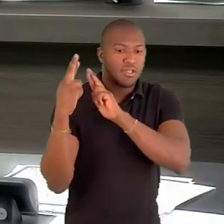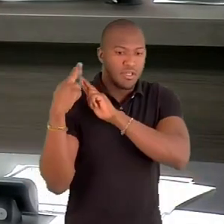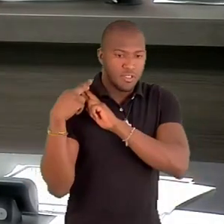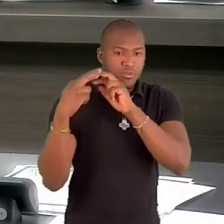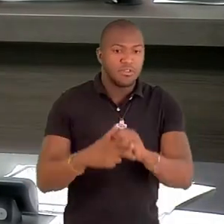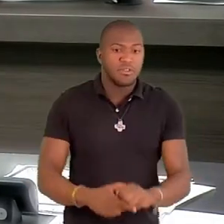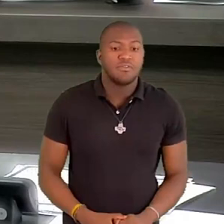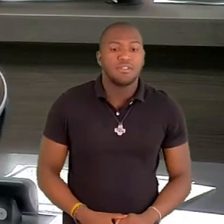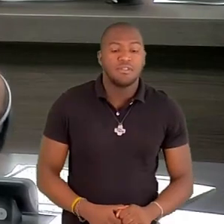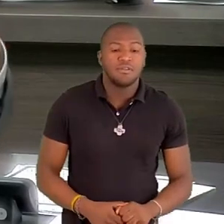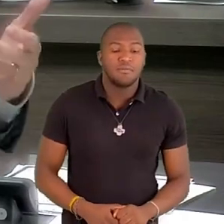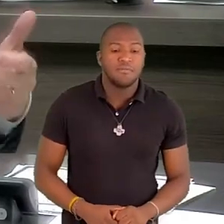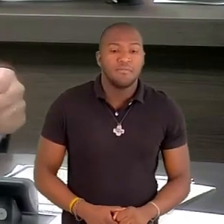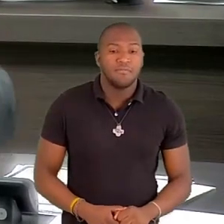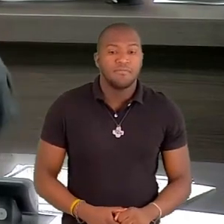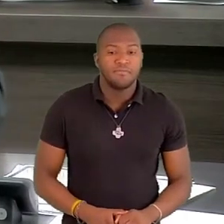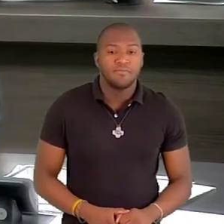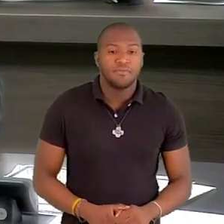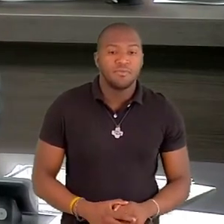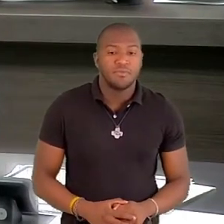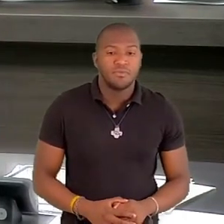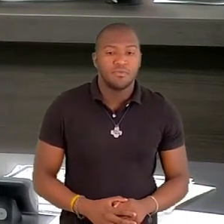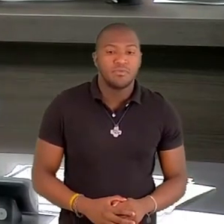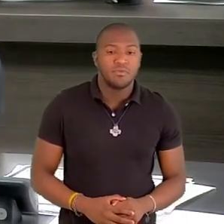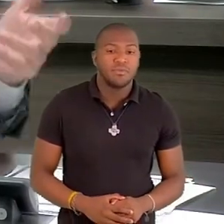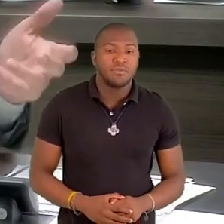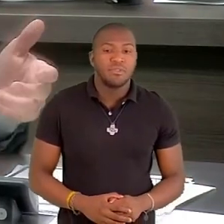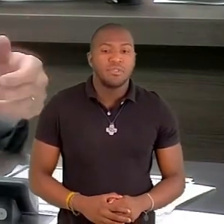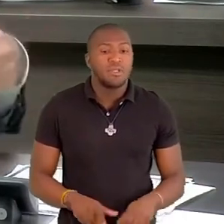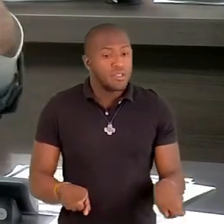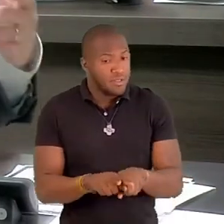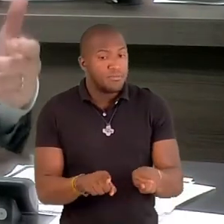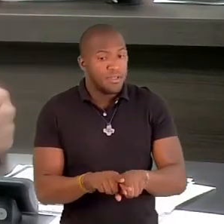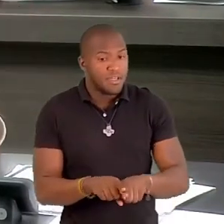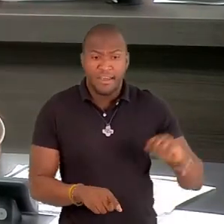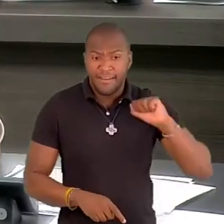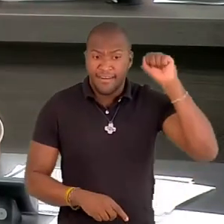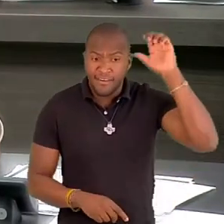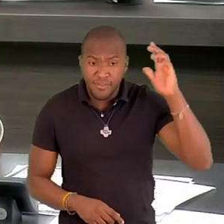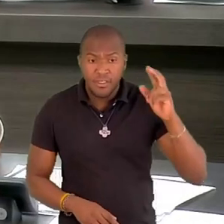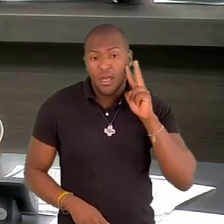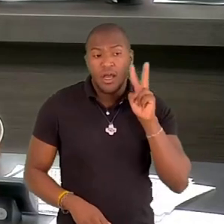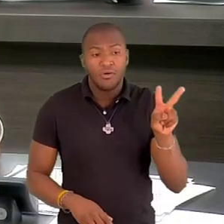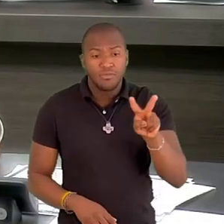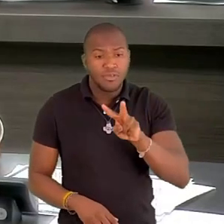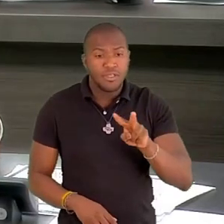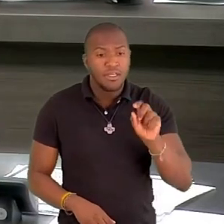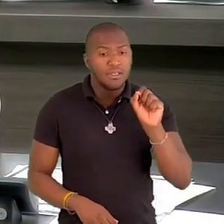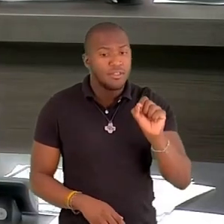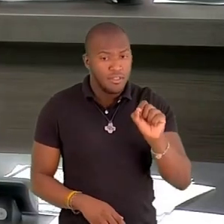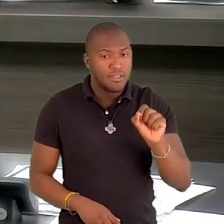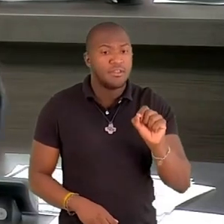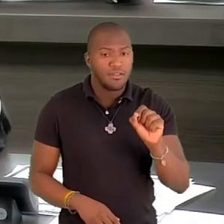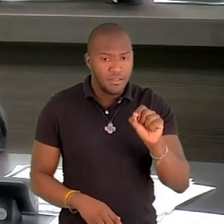se está afetando exatamente a convivência social, e com agravante aqui, isso é uma coisa que deve